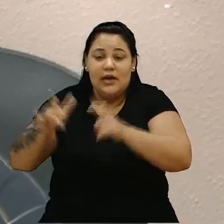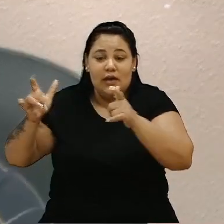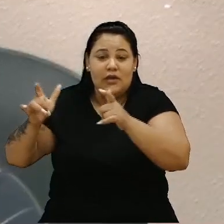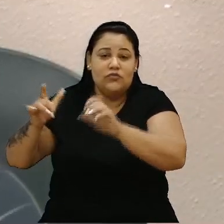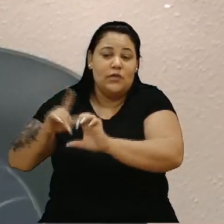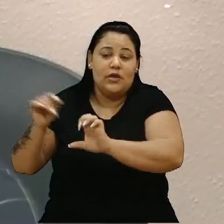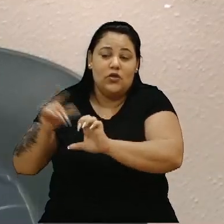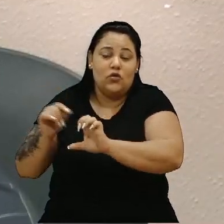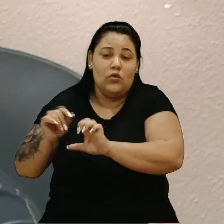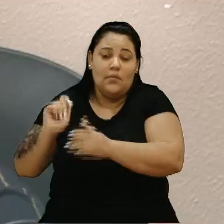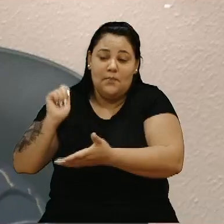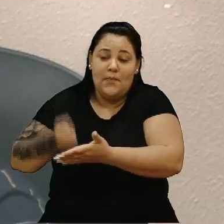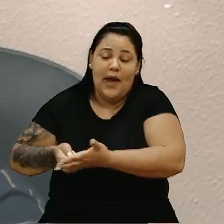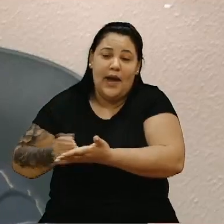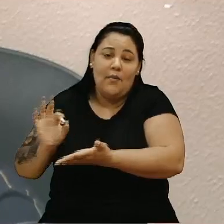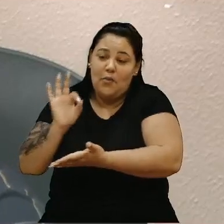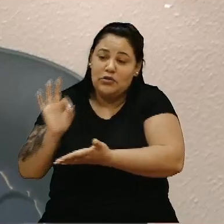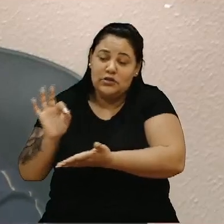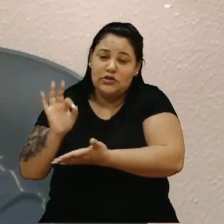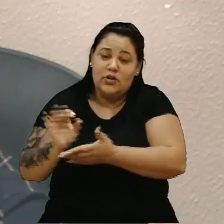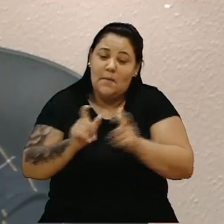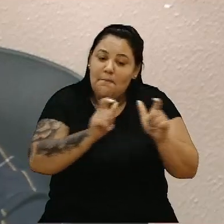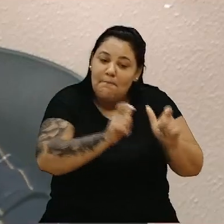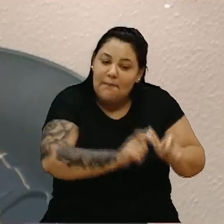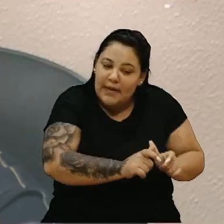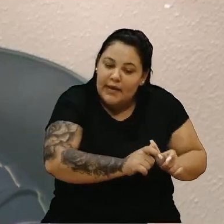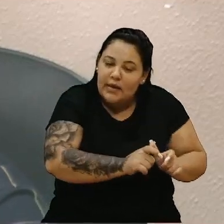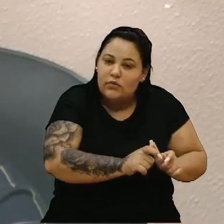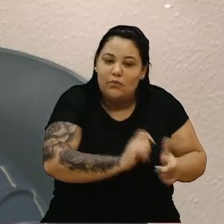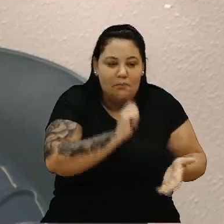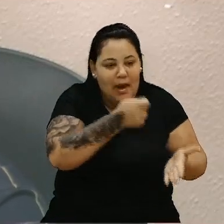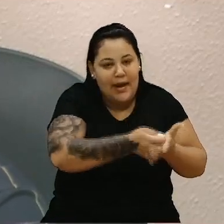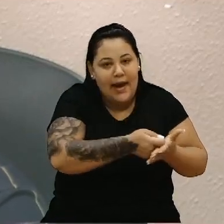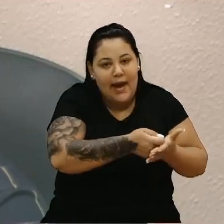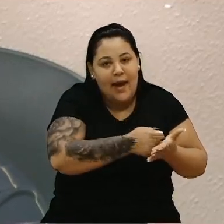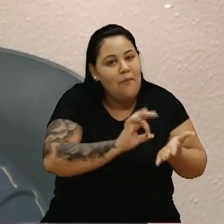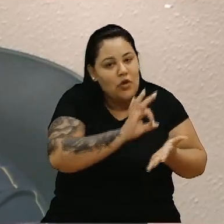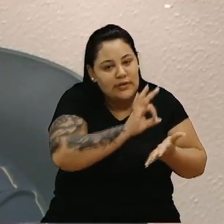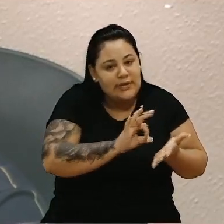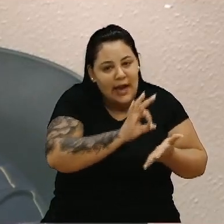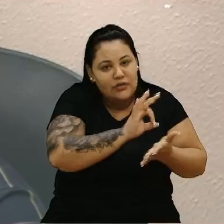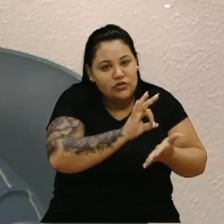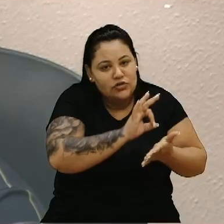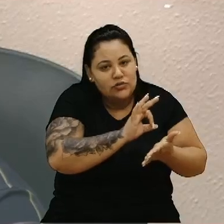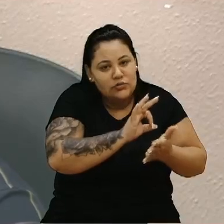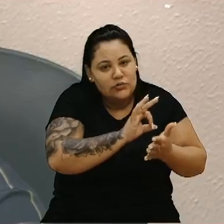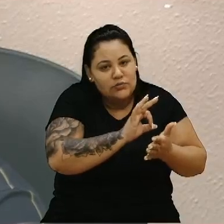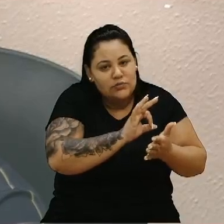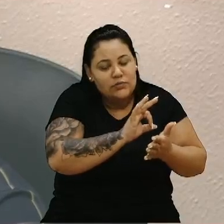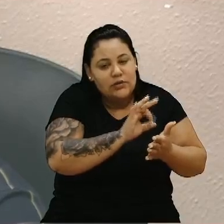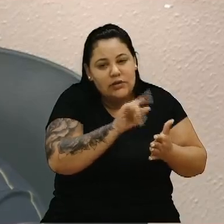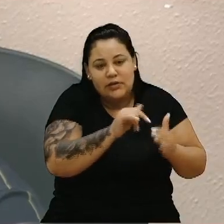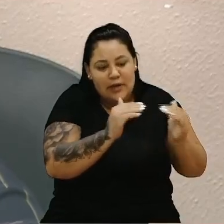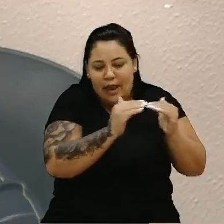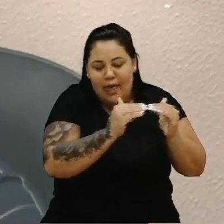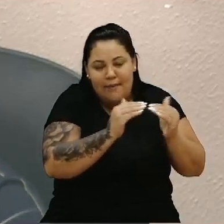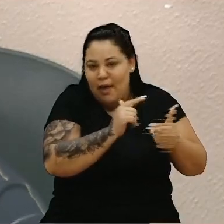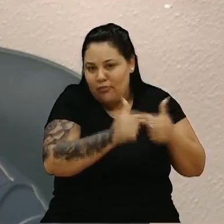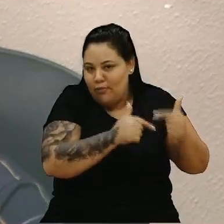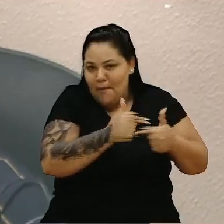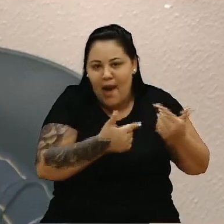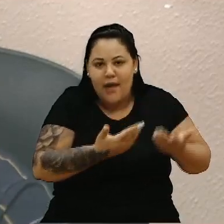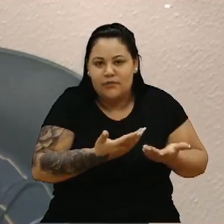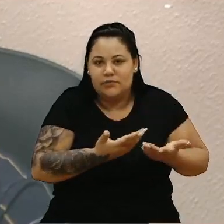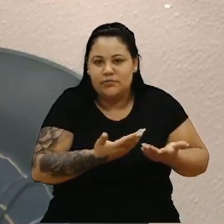imposto. Pequeno empresário tem que pagar proporcional ao que ele consegue girar. Geralmente são empresas familiares, né? Então,